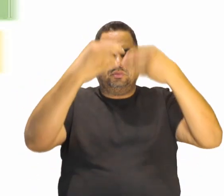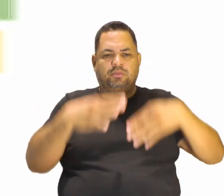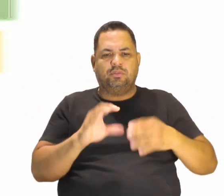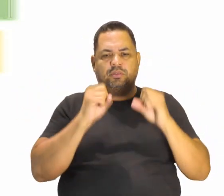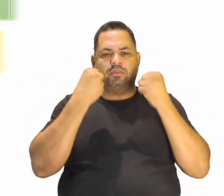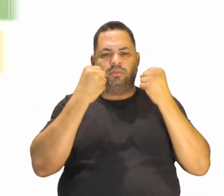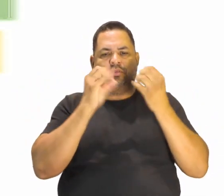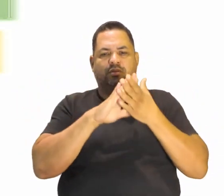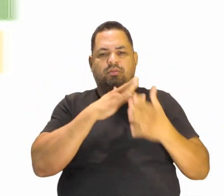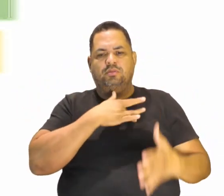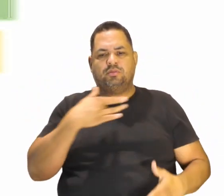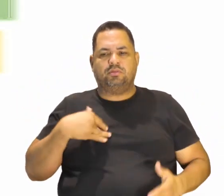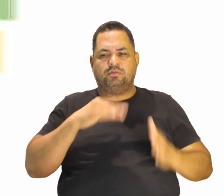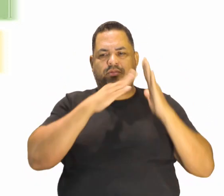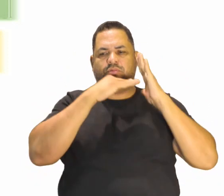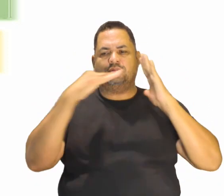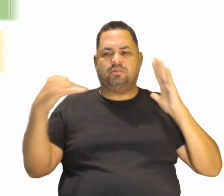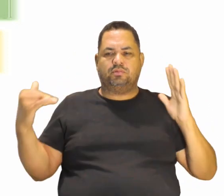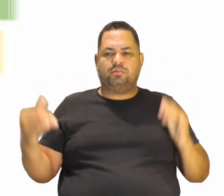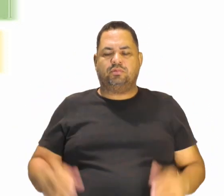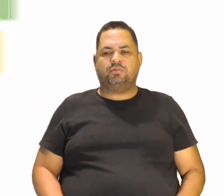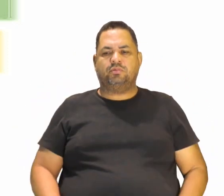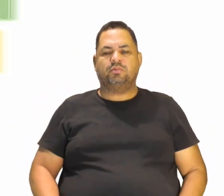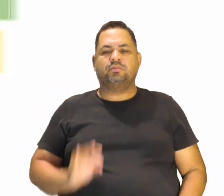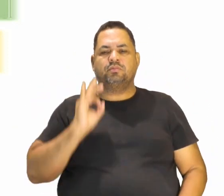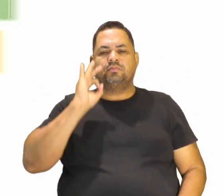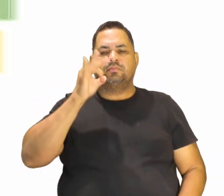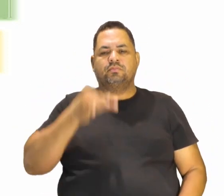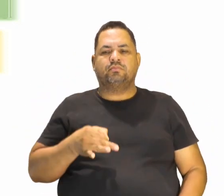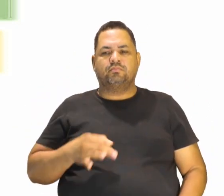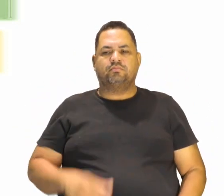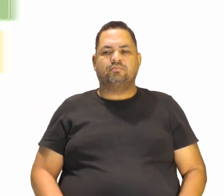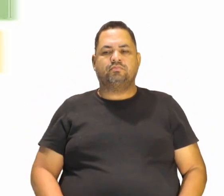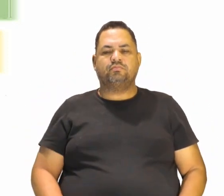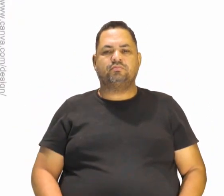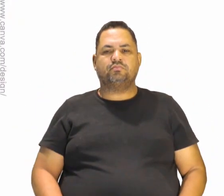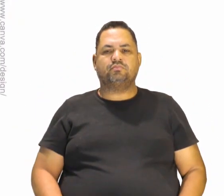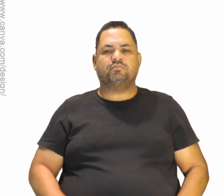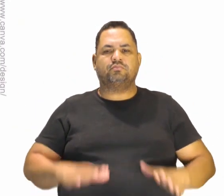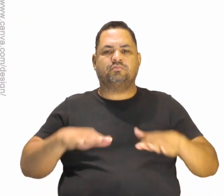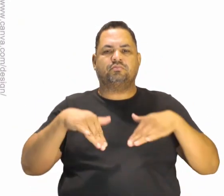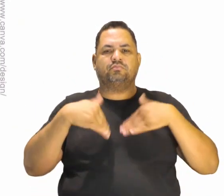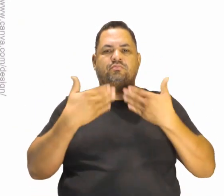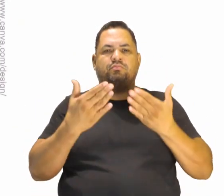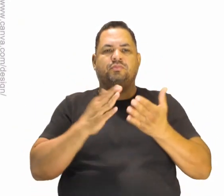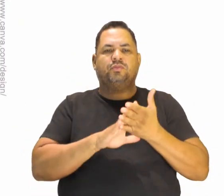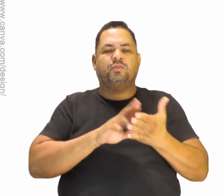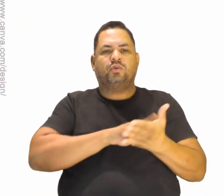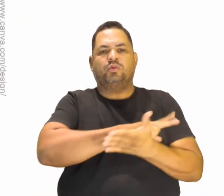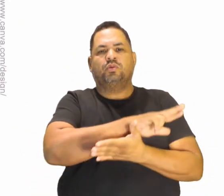física, a saúde e a estética, correto? Quando a gente fala de diversidade, eu já falei para vocês, nós